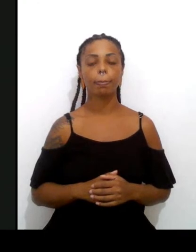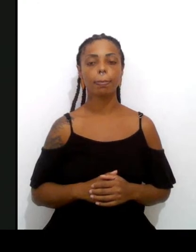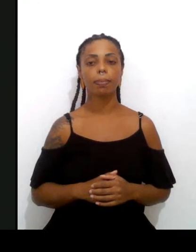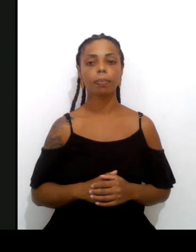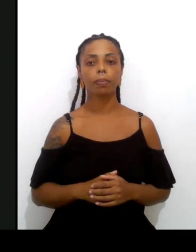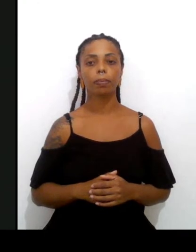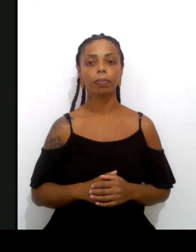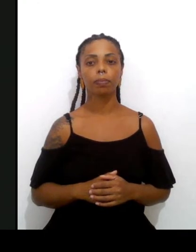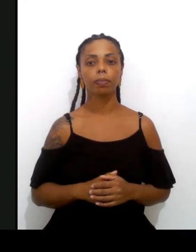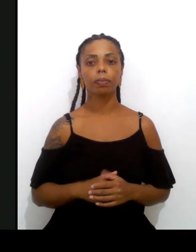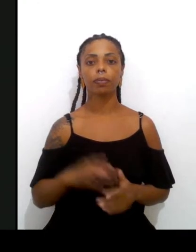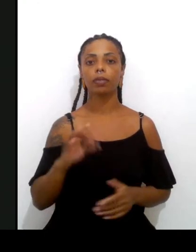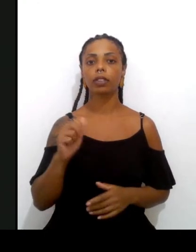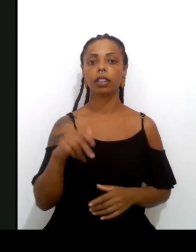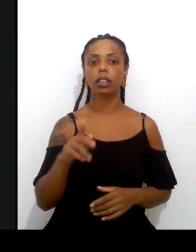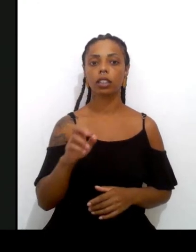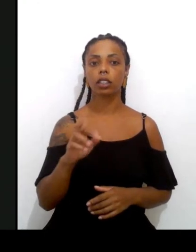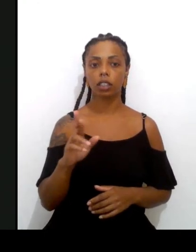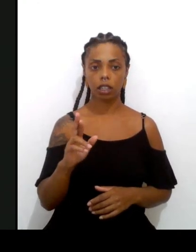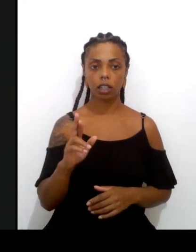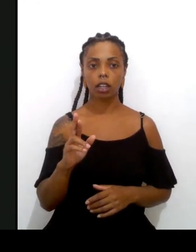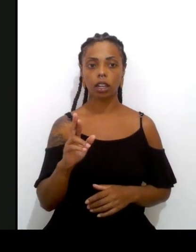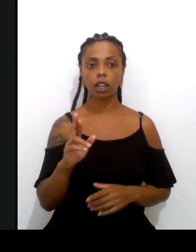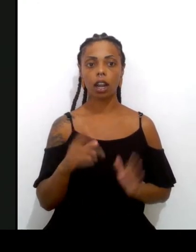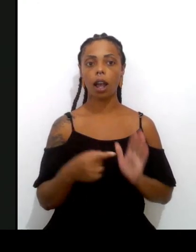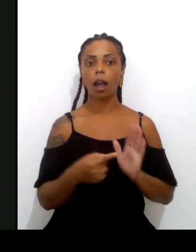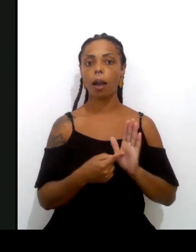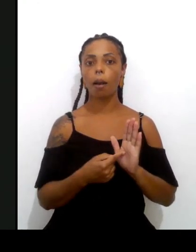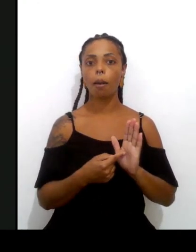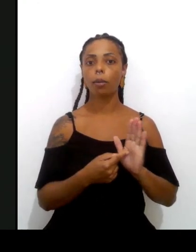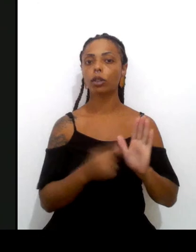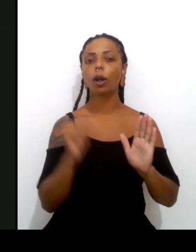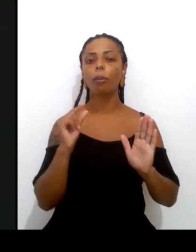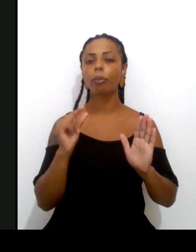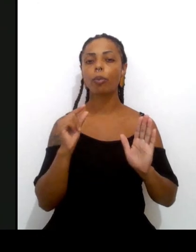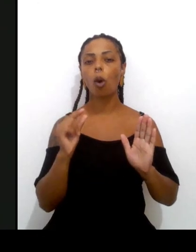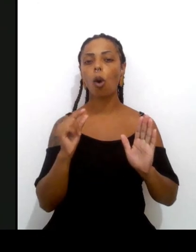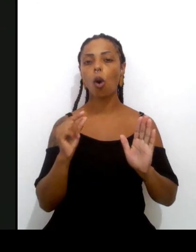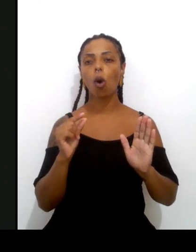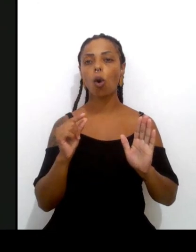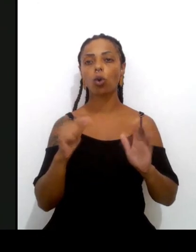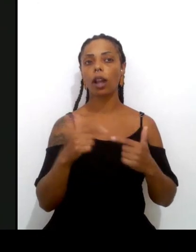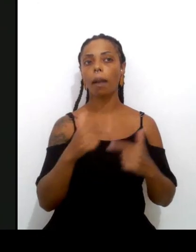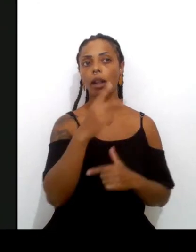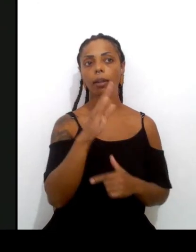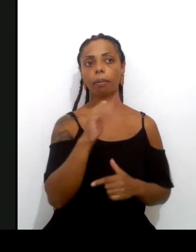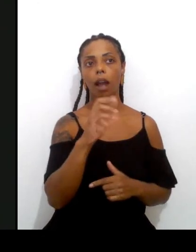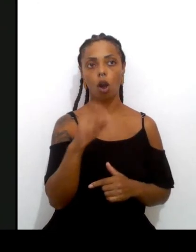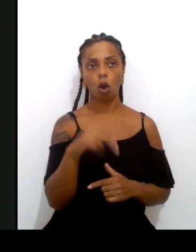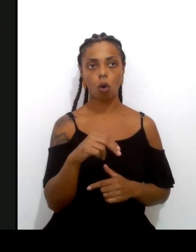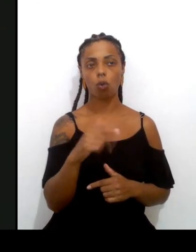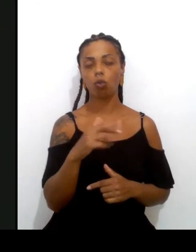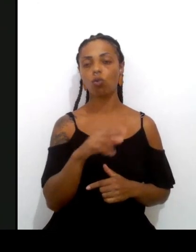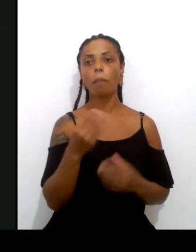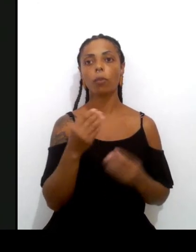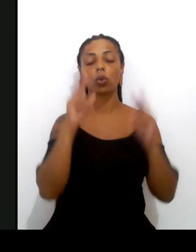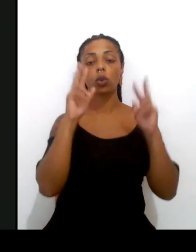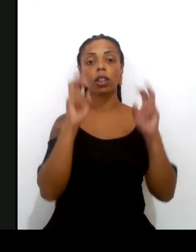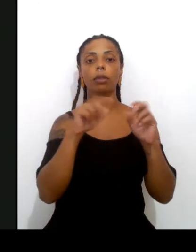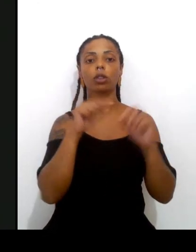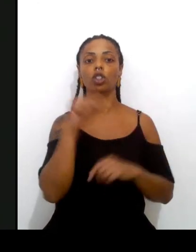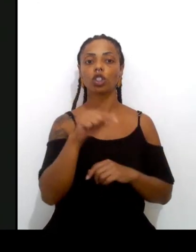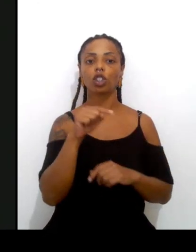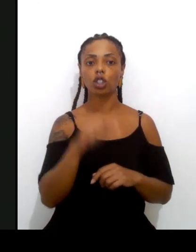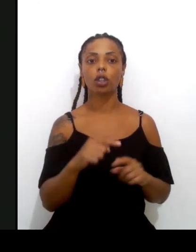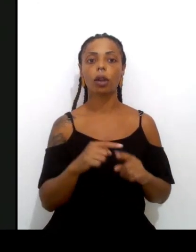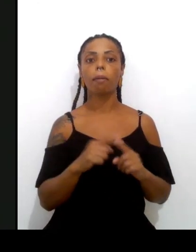nger aparece pouco na arte de bacon como tema embora como mostrarei tem a presença em algumas obras que